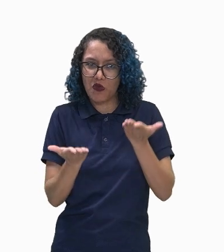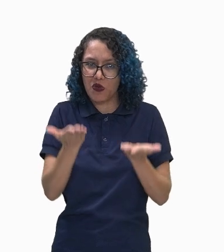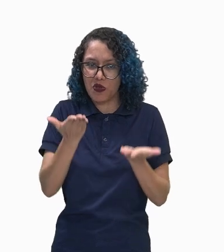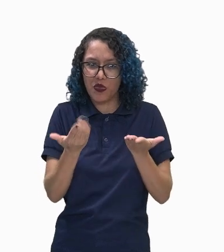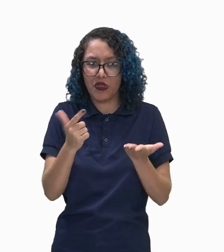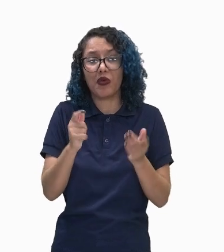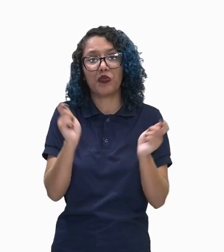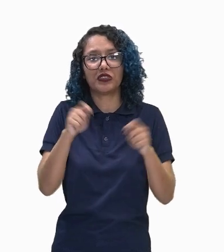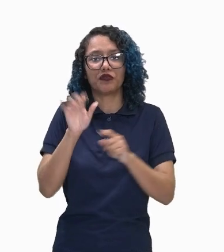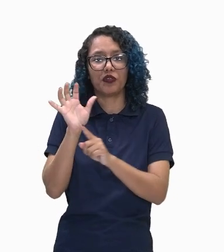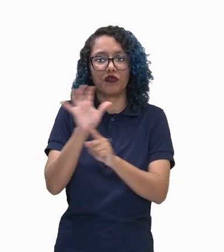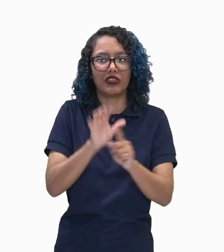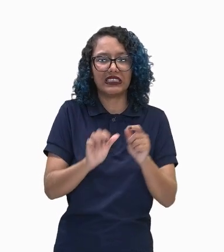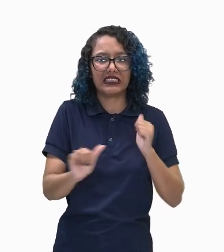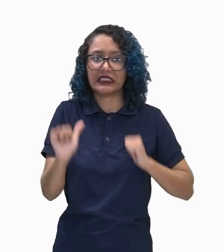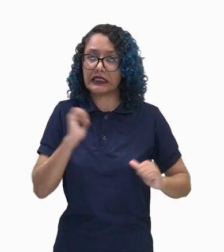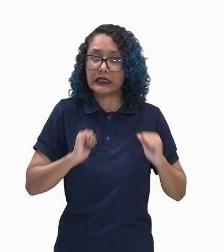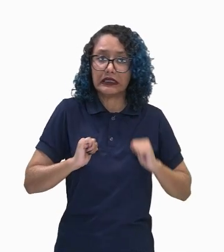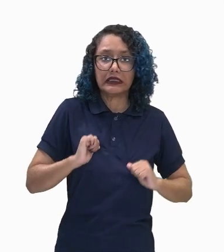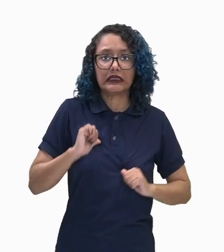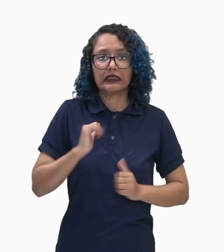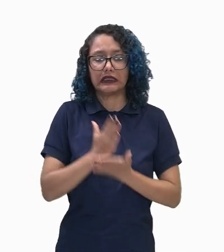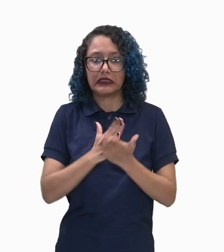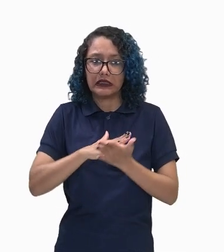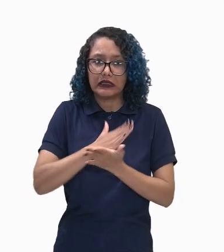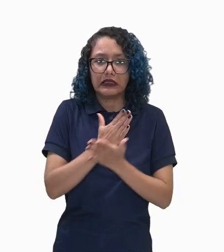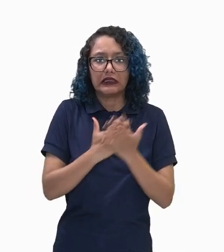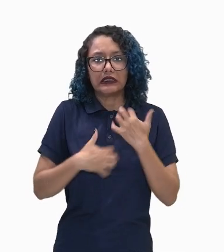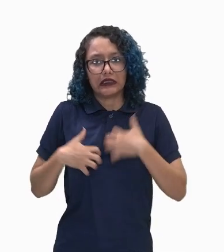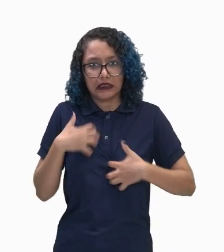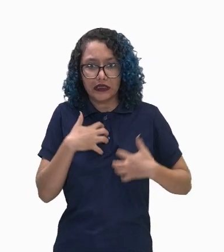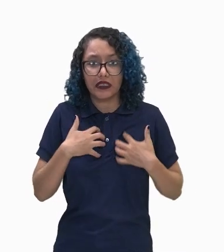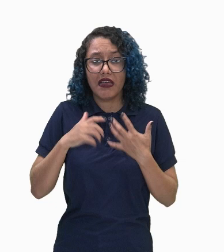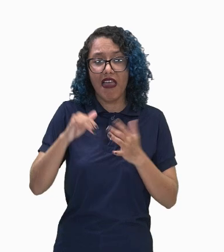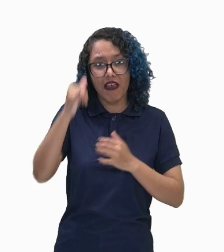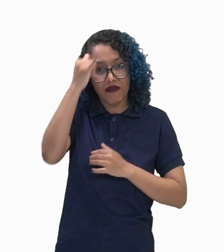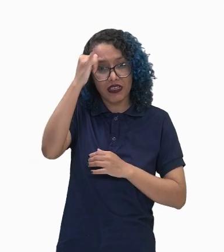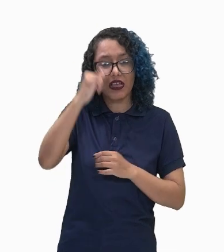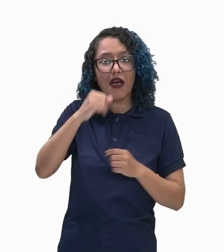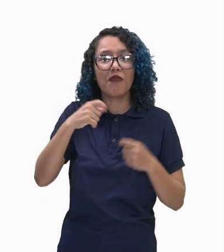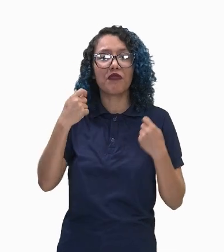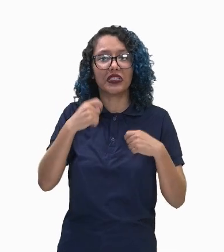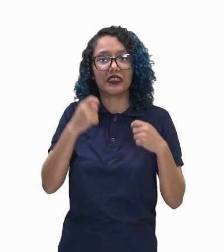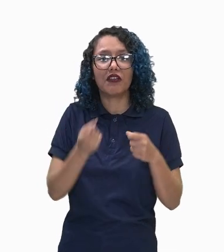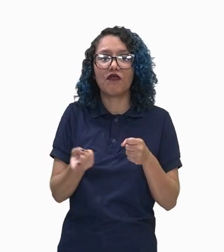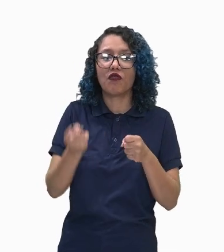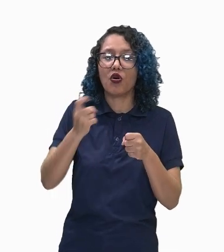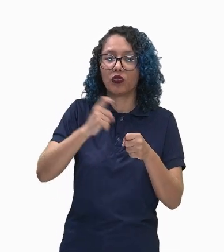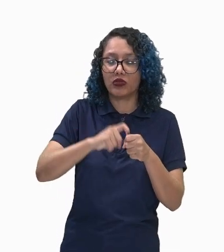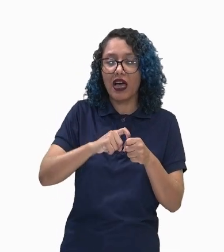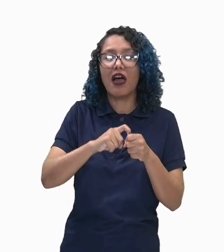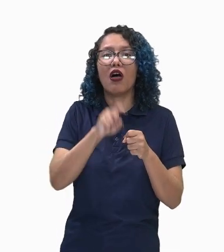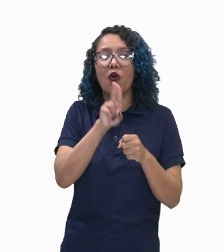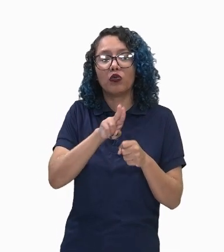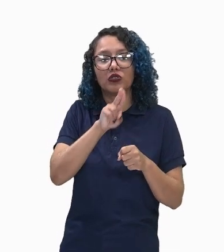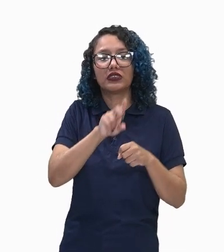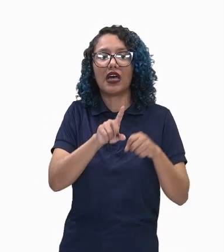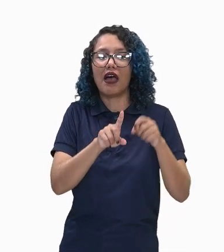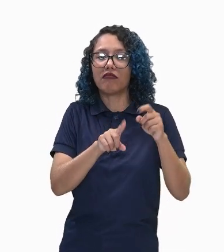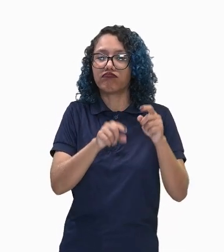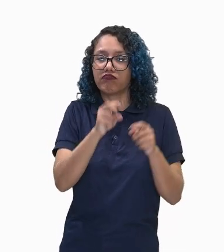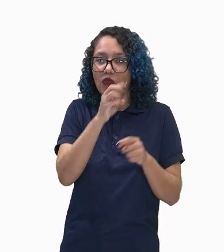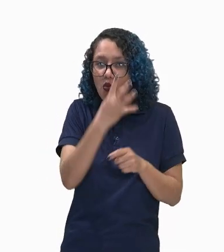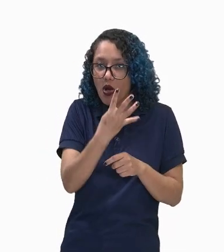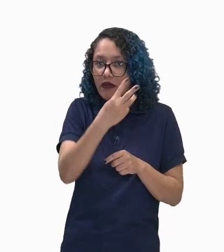sentimentos de ansiedade, desconforto e, portanto, para evitar isso, devemos voltar para 432